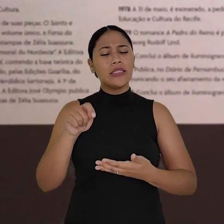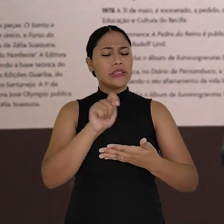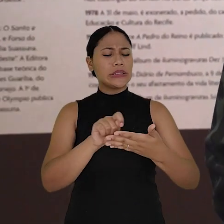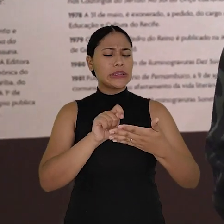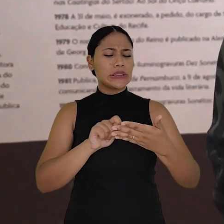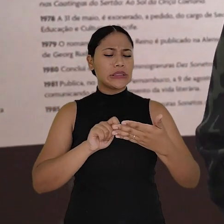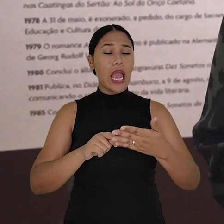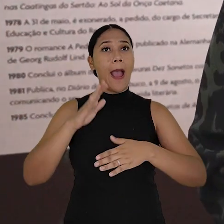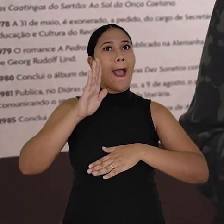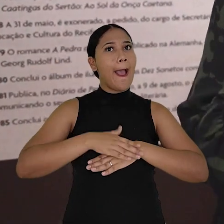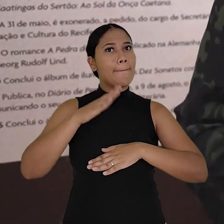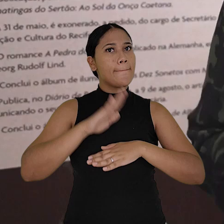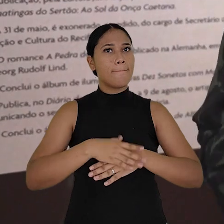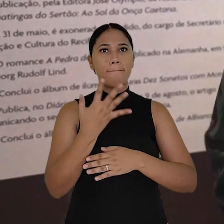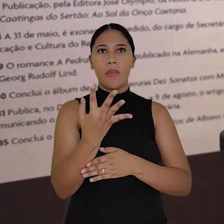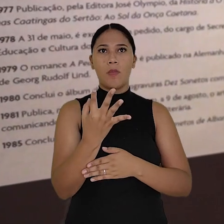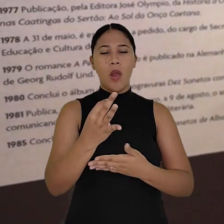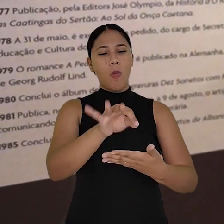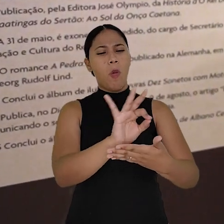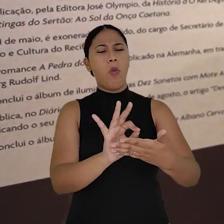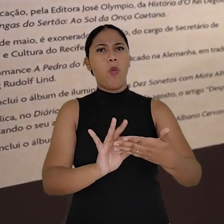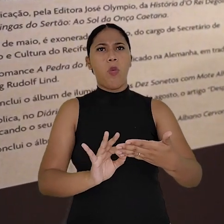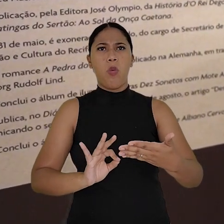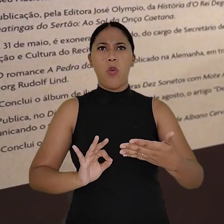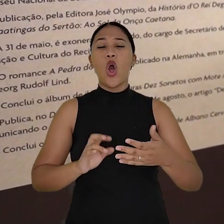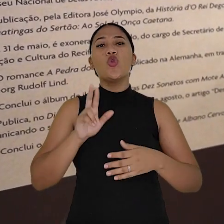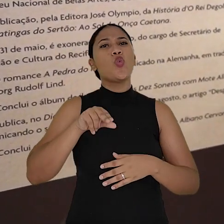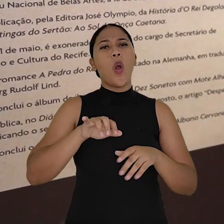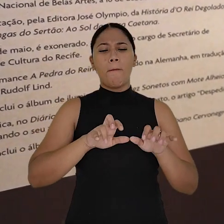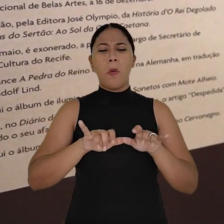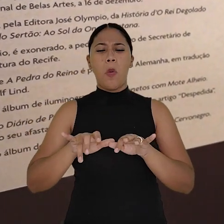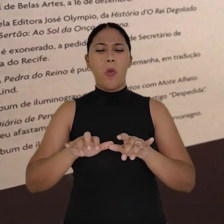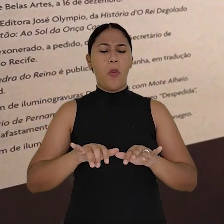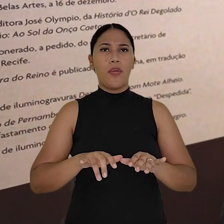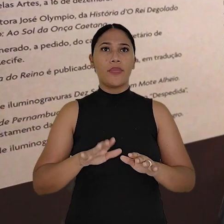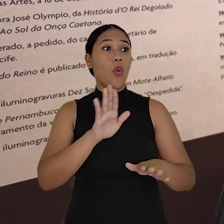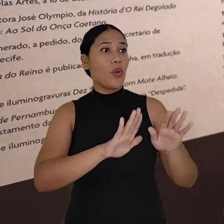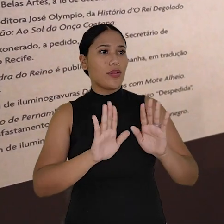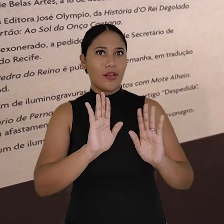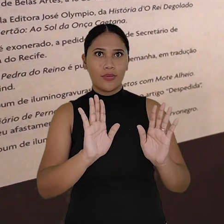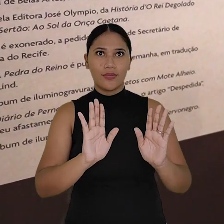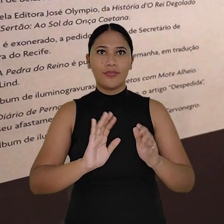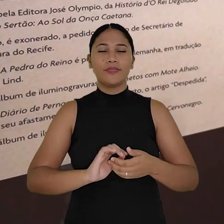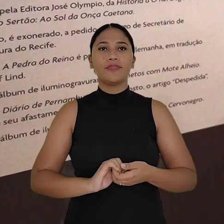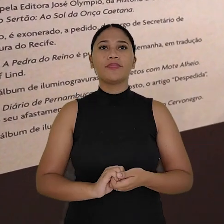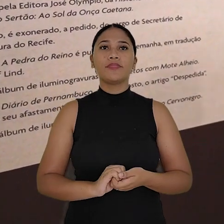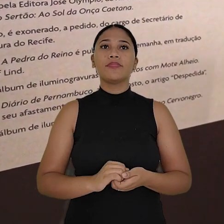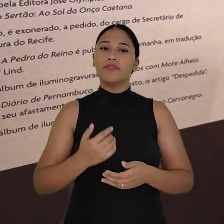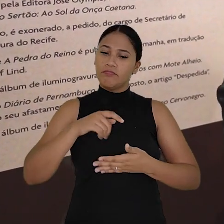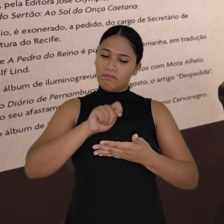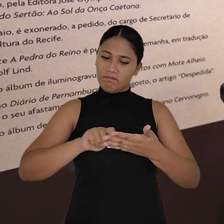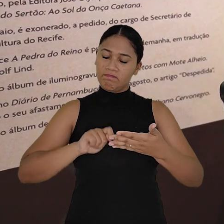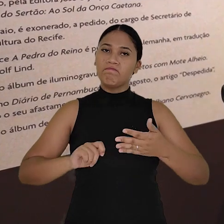trabalho. E ele escrevia à mão. Ele sempre... Eu vou pedir para vocês não cuidado com as obras. Isso.